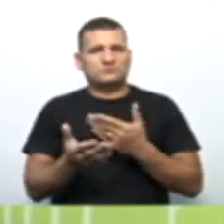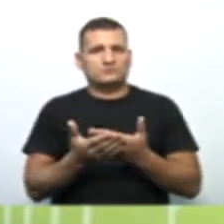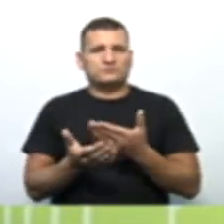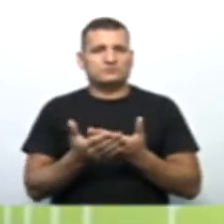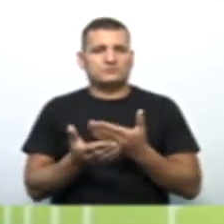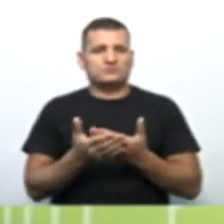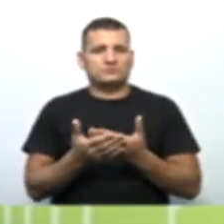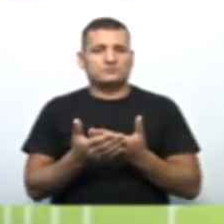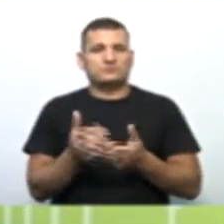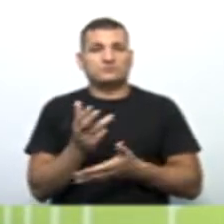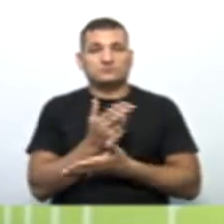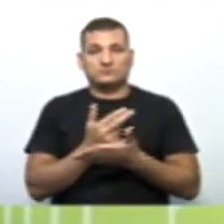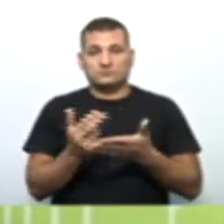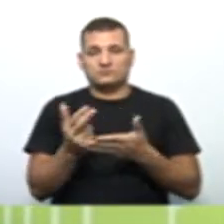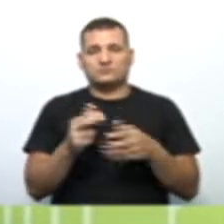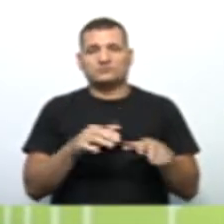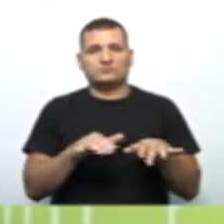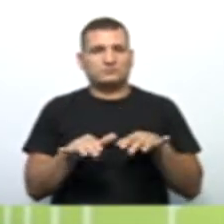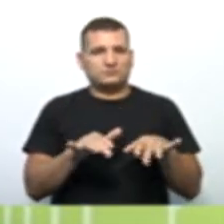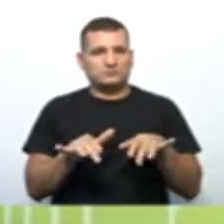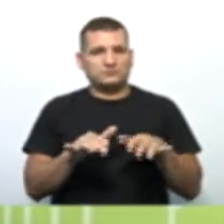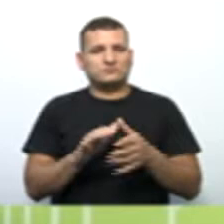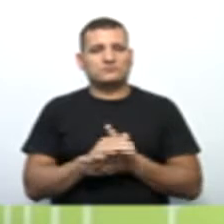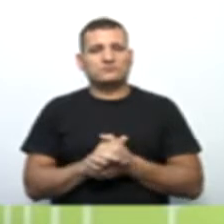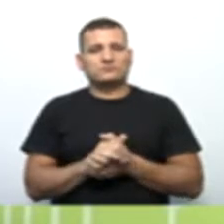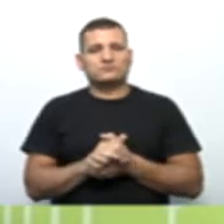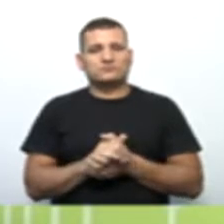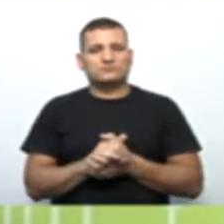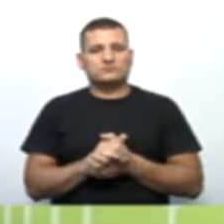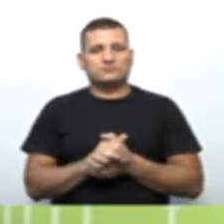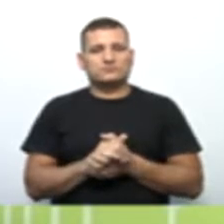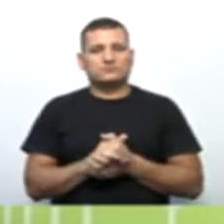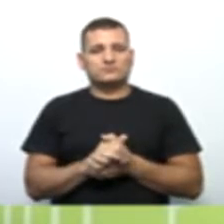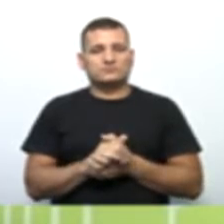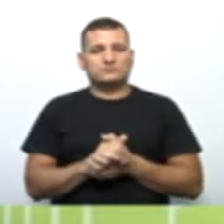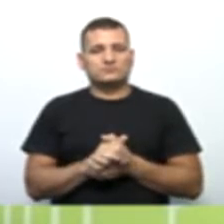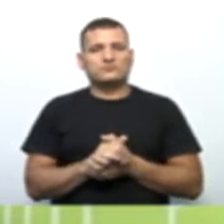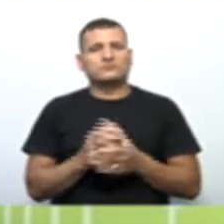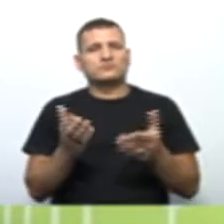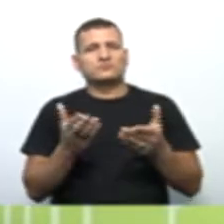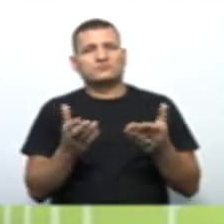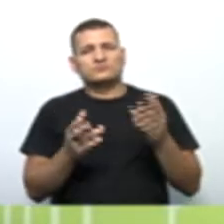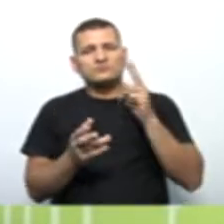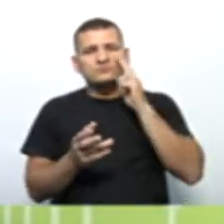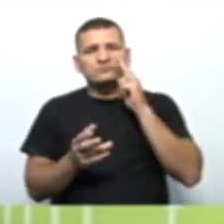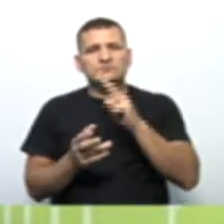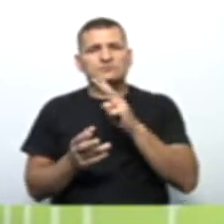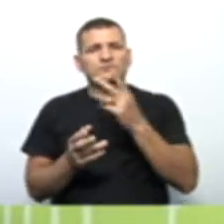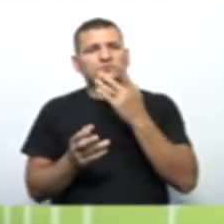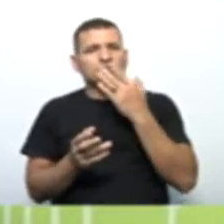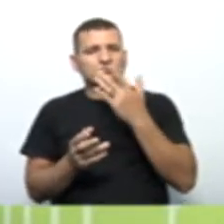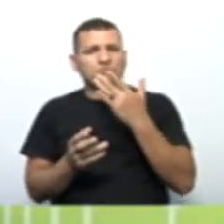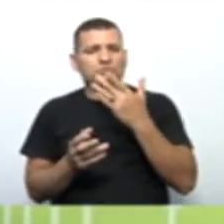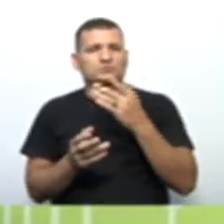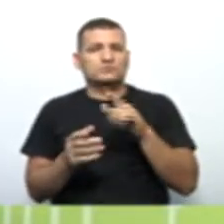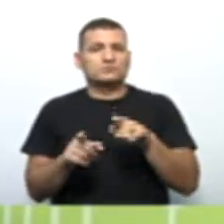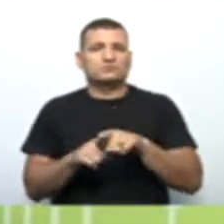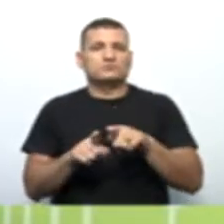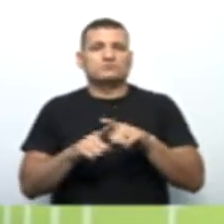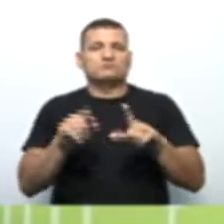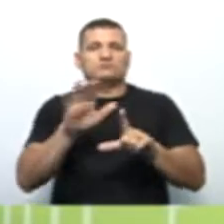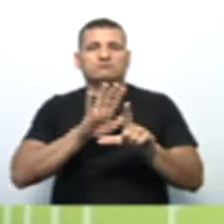design para web a gente vai estar na pacha de pouco mais de cores numa parte fundamento também de interface